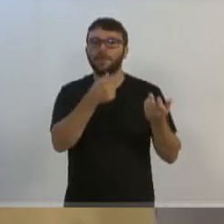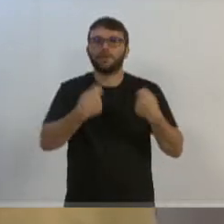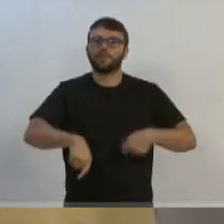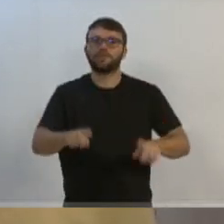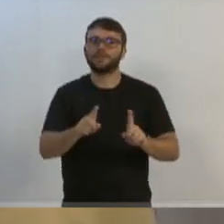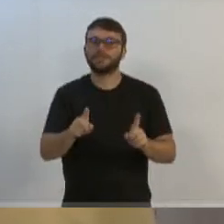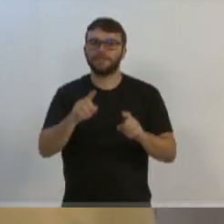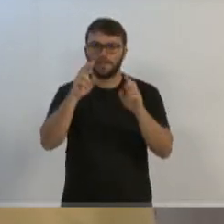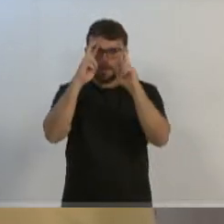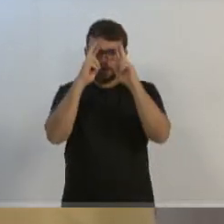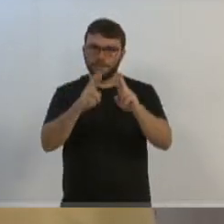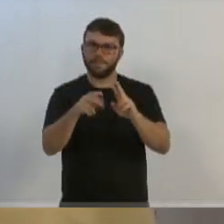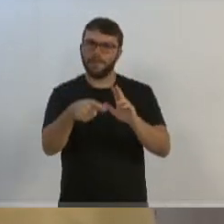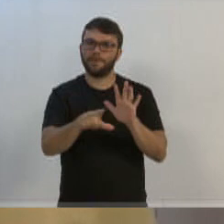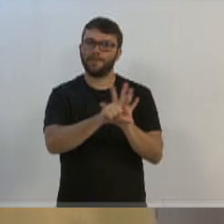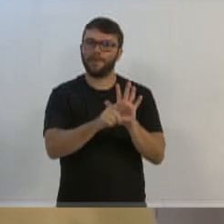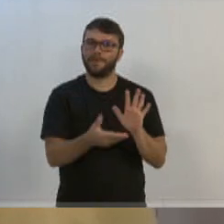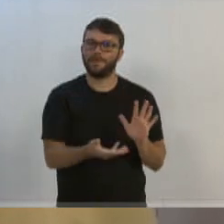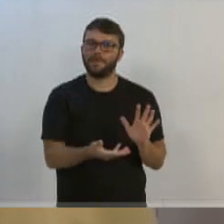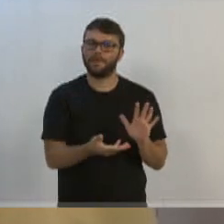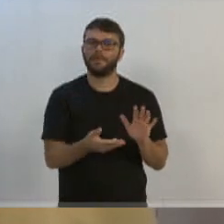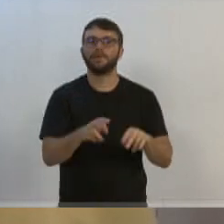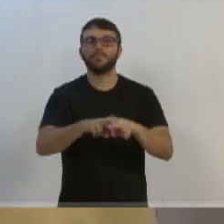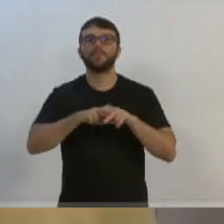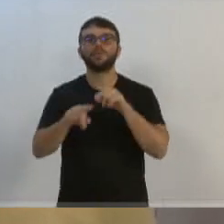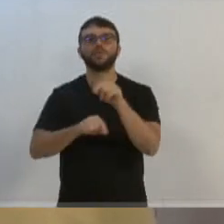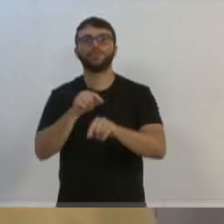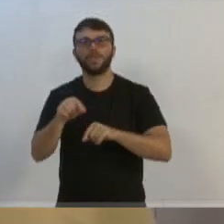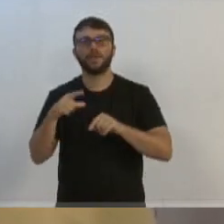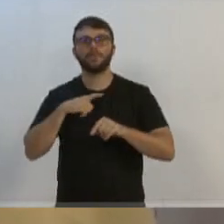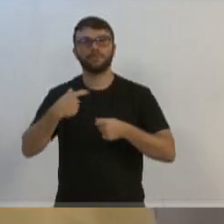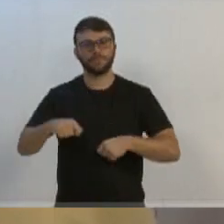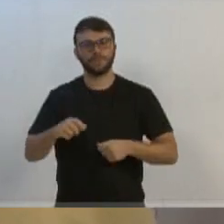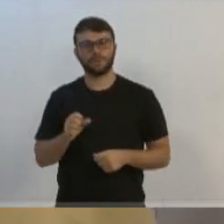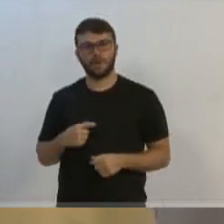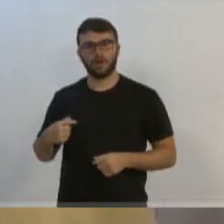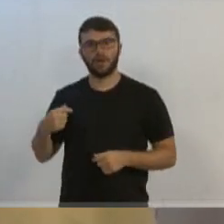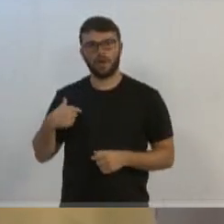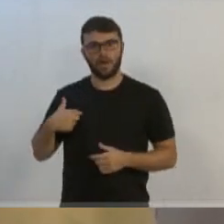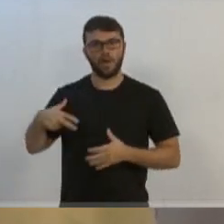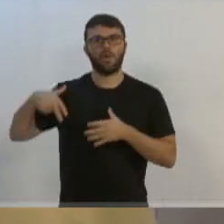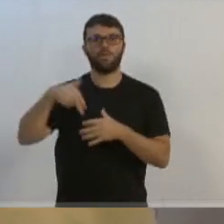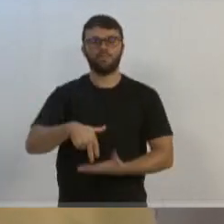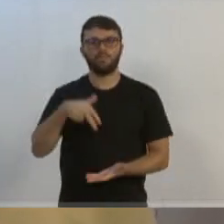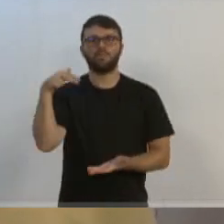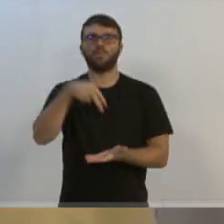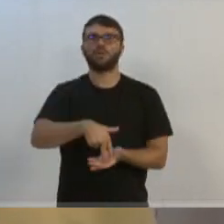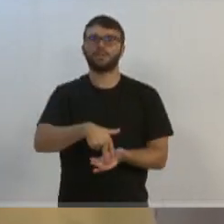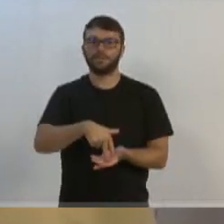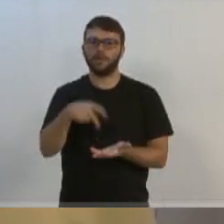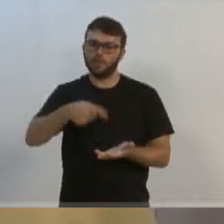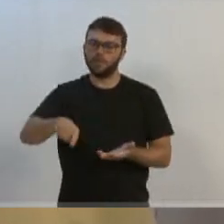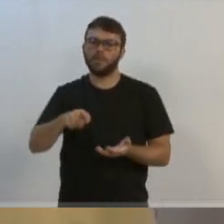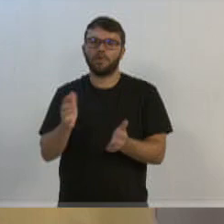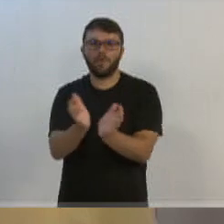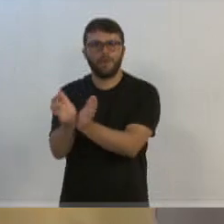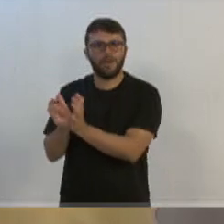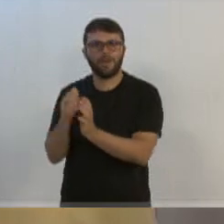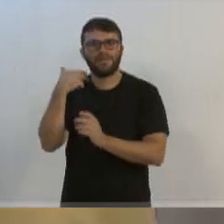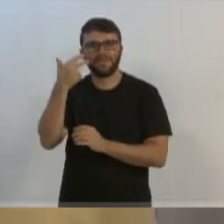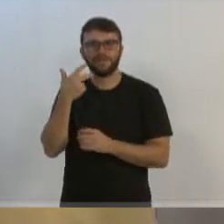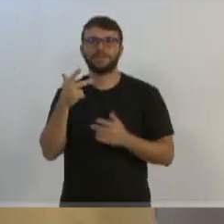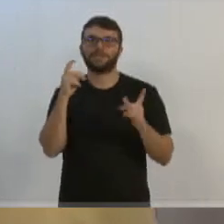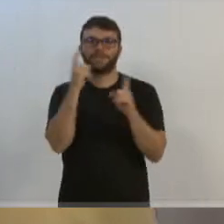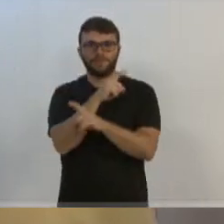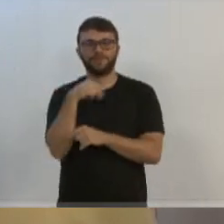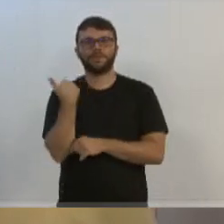nenhuma legislação. E coloca por essa posição os meus colegas, vereadores de base, numa situação tão complicada. E é tão complicada